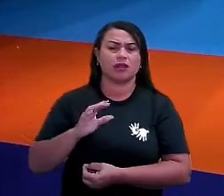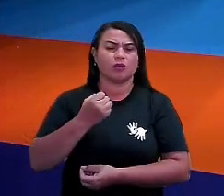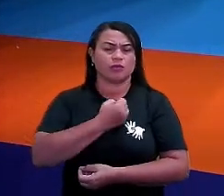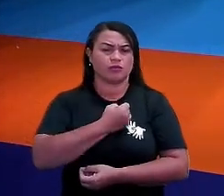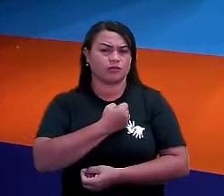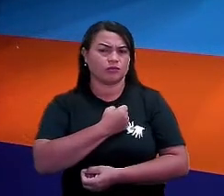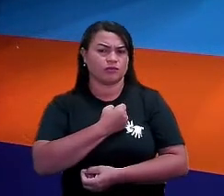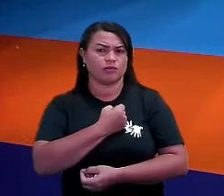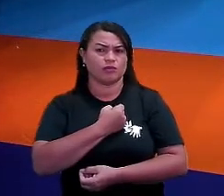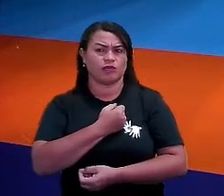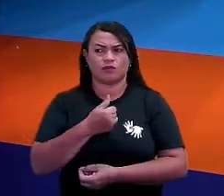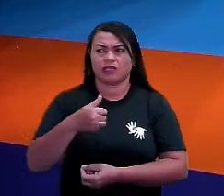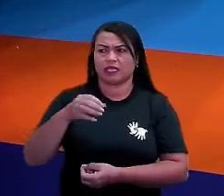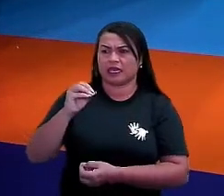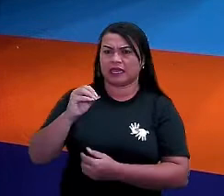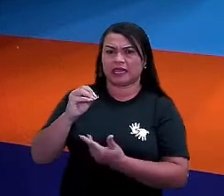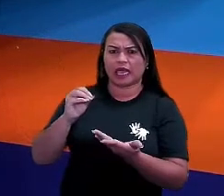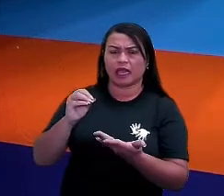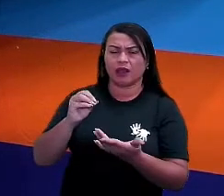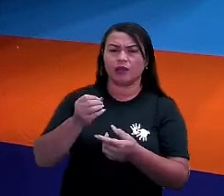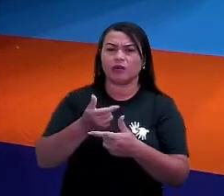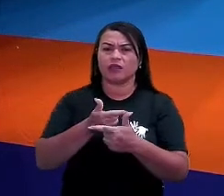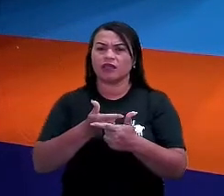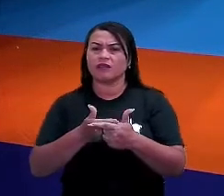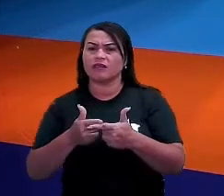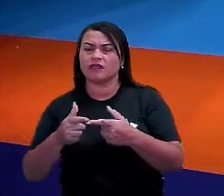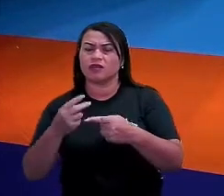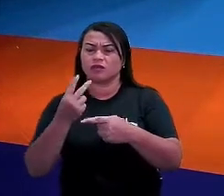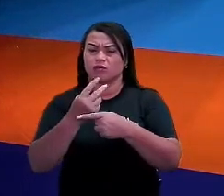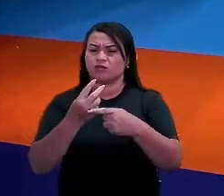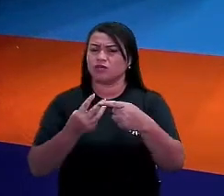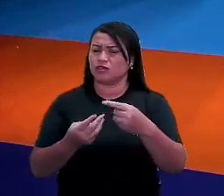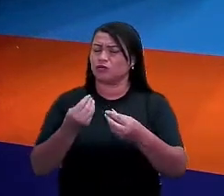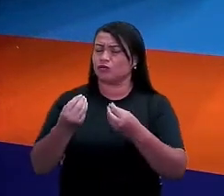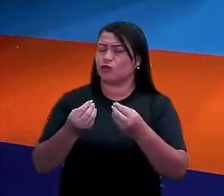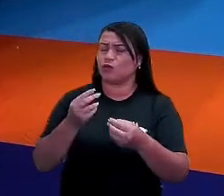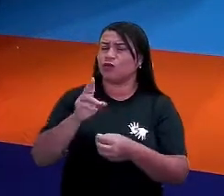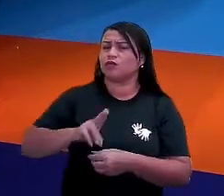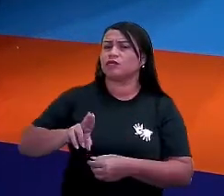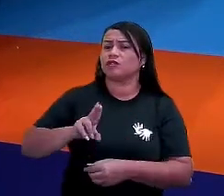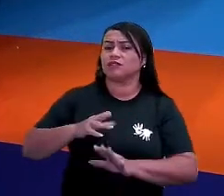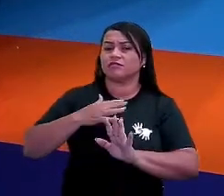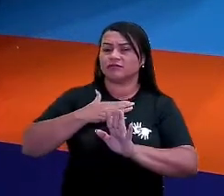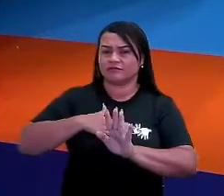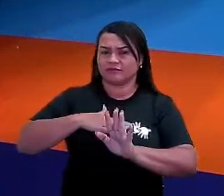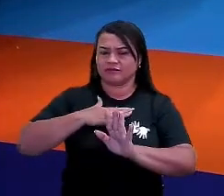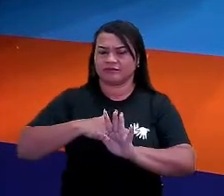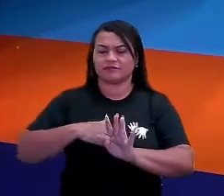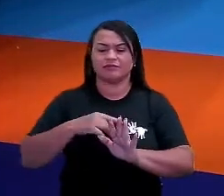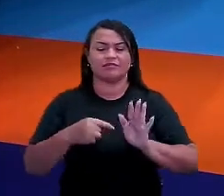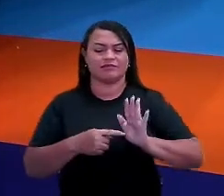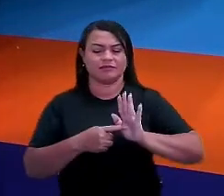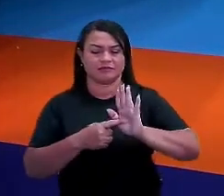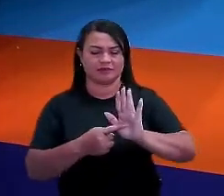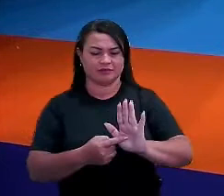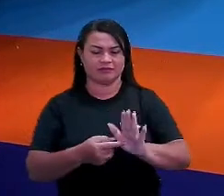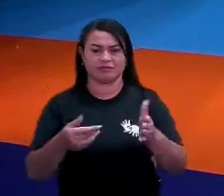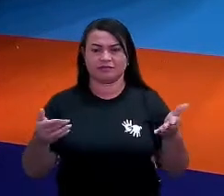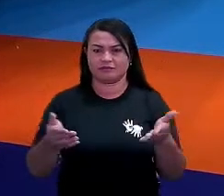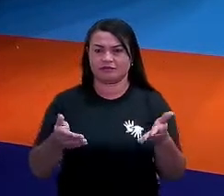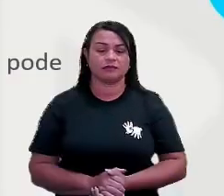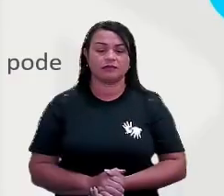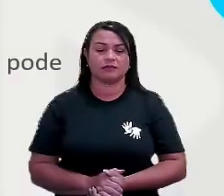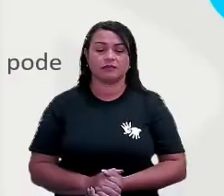vou usar aí a divisão de fração? Né? Calma que a gente vai entender o que a gente vai fazer